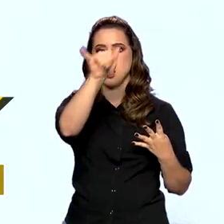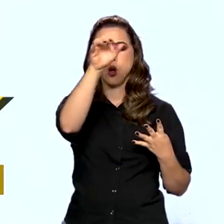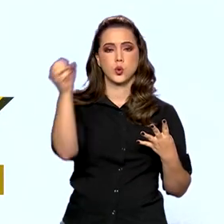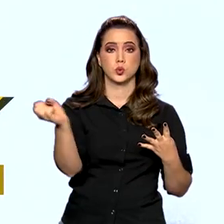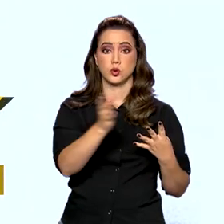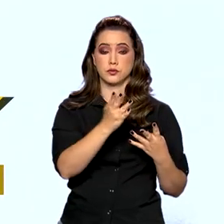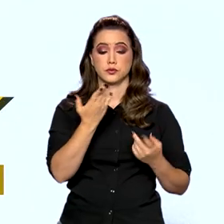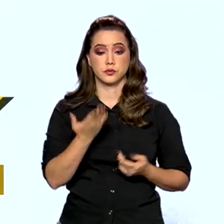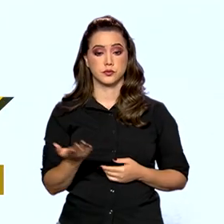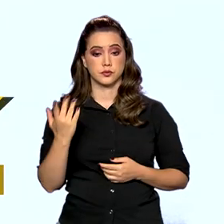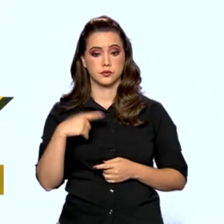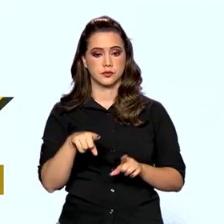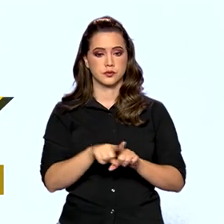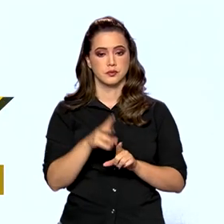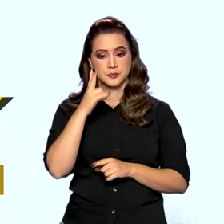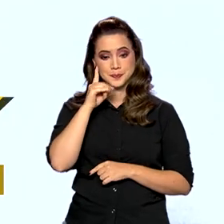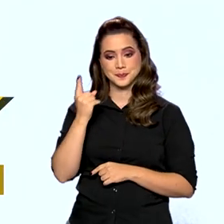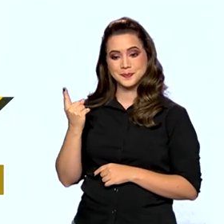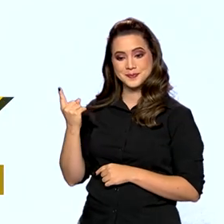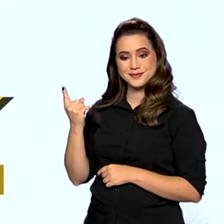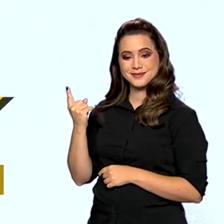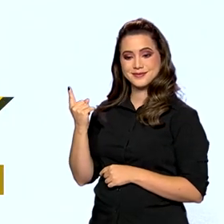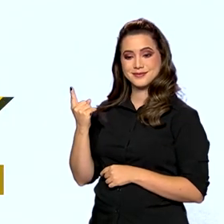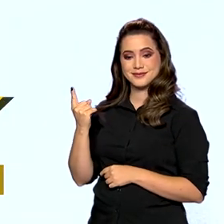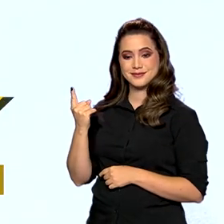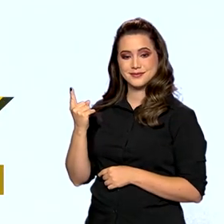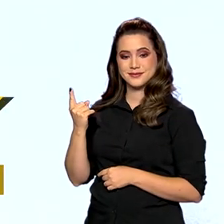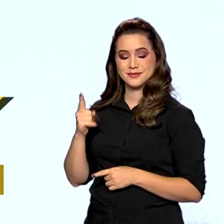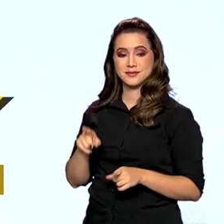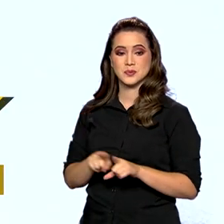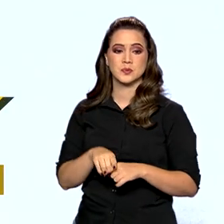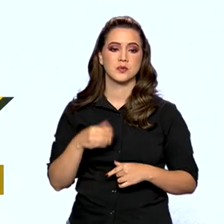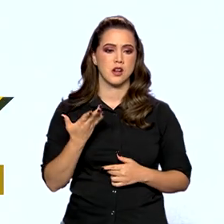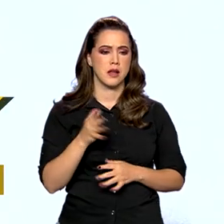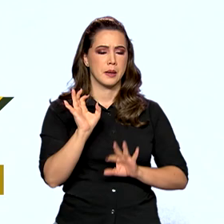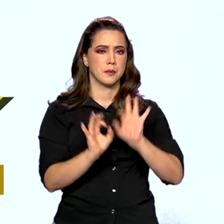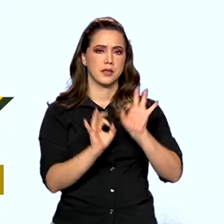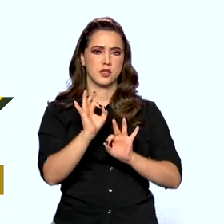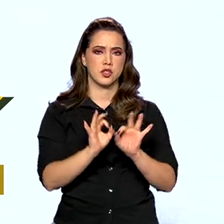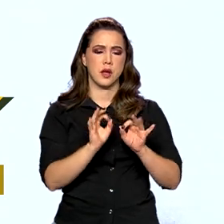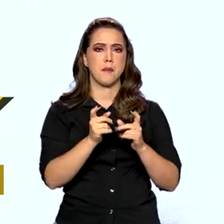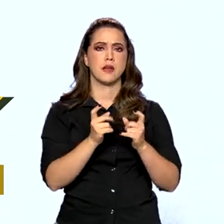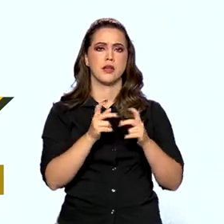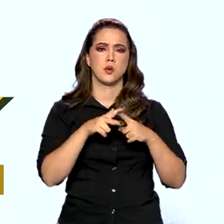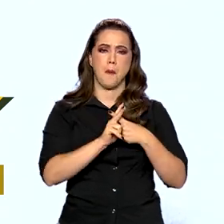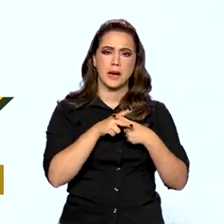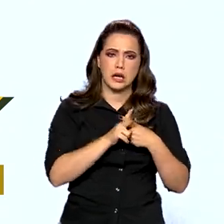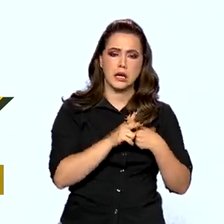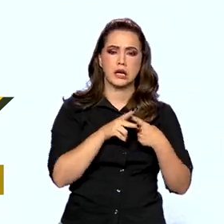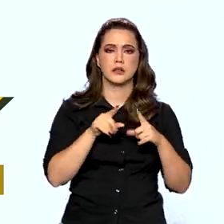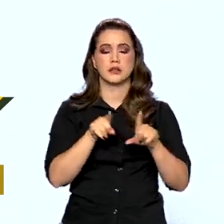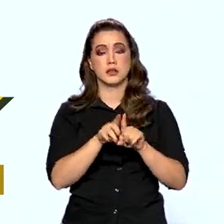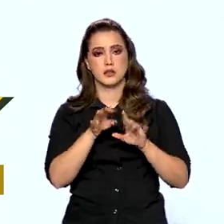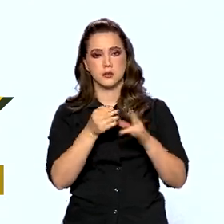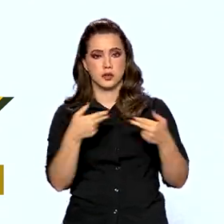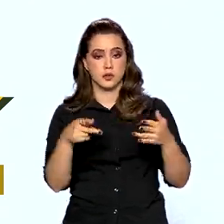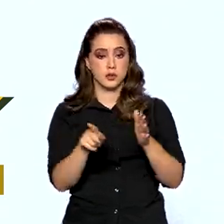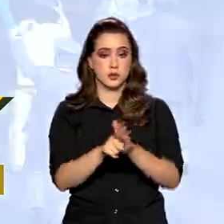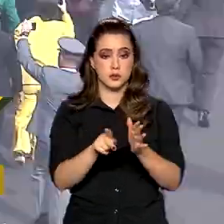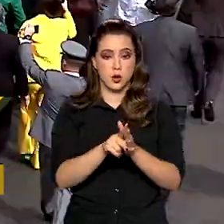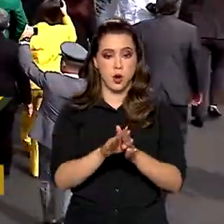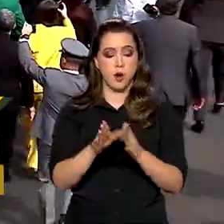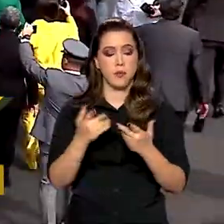um dos componentes lá da equipe, que é responsável pela mecânica das aeronaves, né, pelos equipamentos.